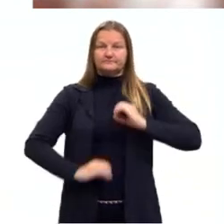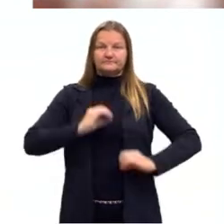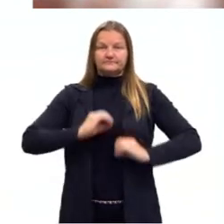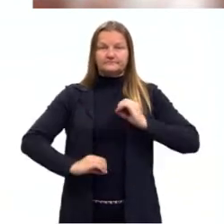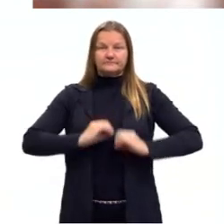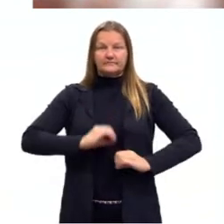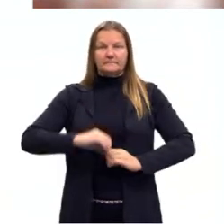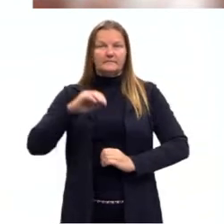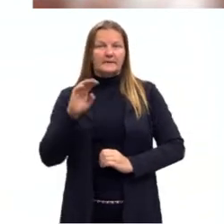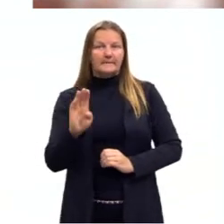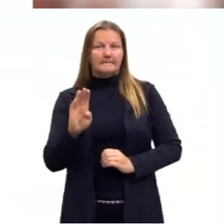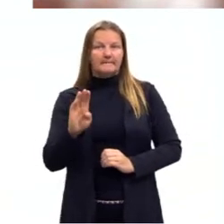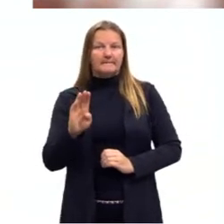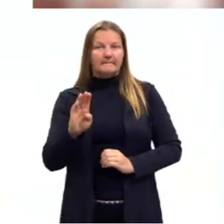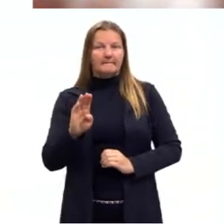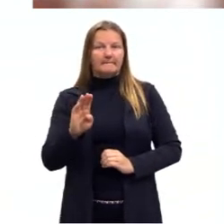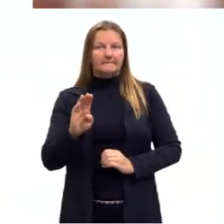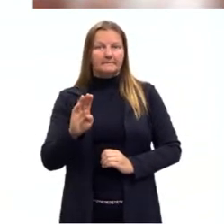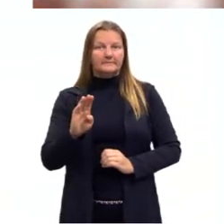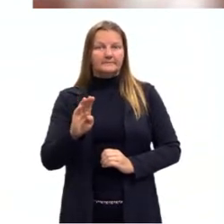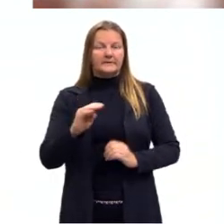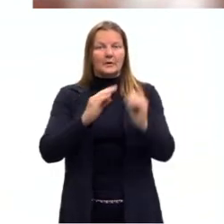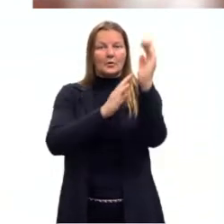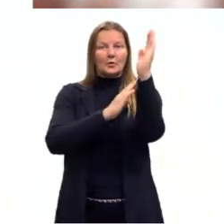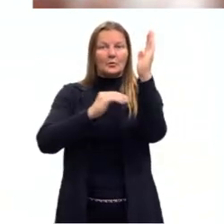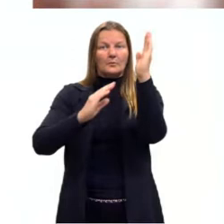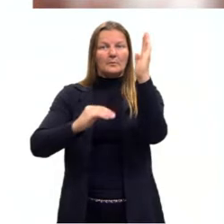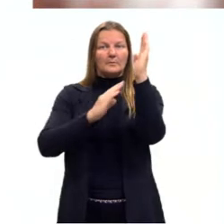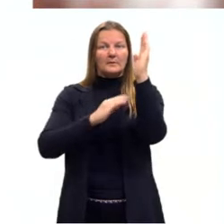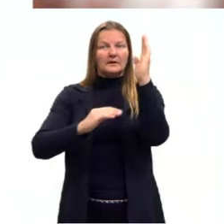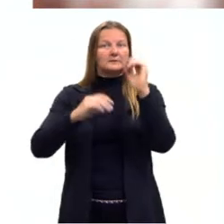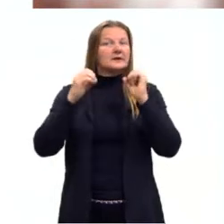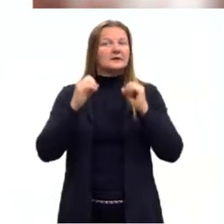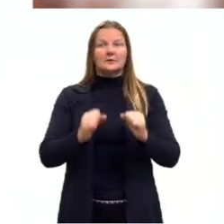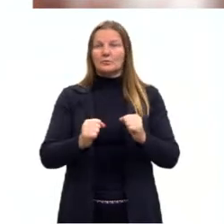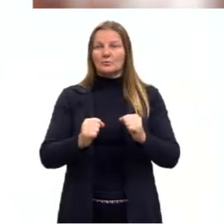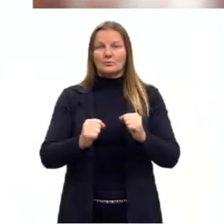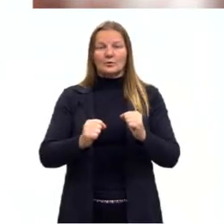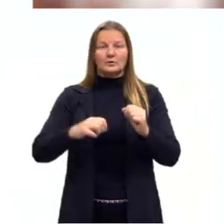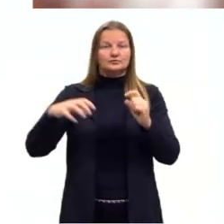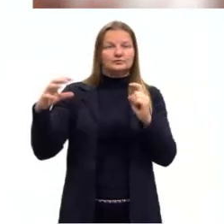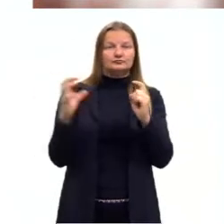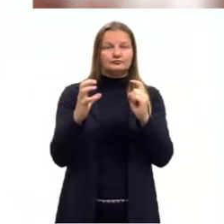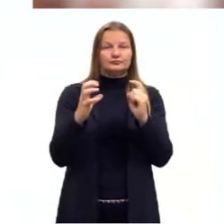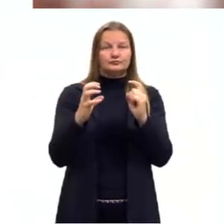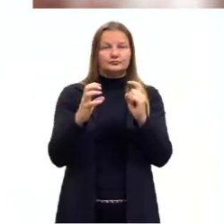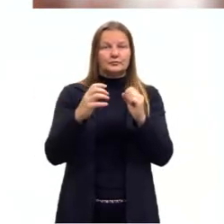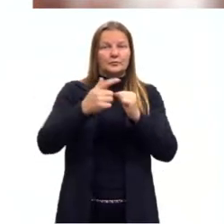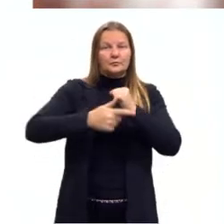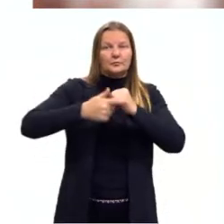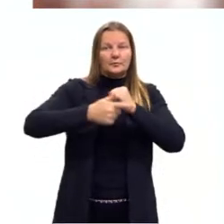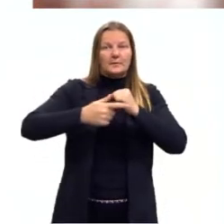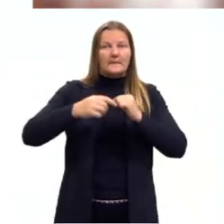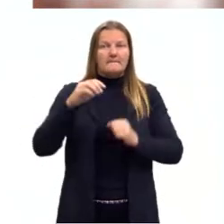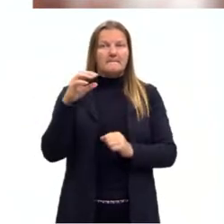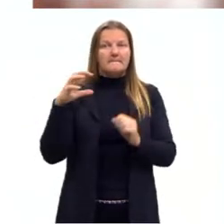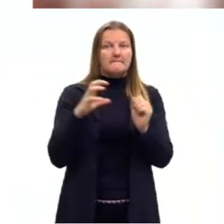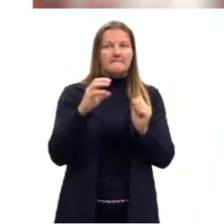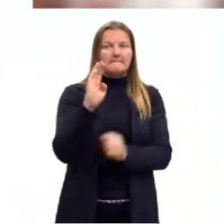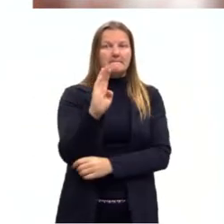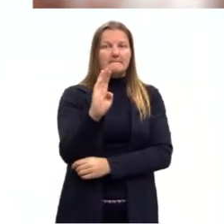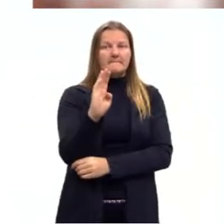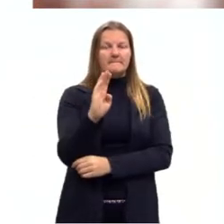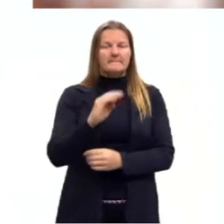b ela o plasma então não pode ter aglutinina anti B